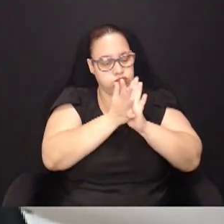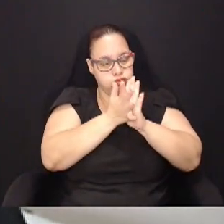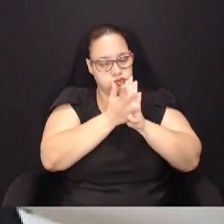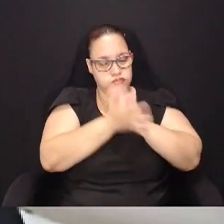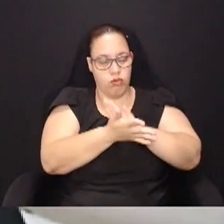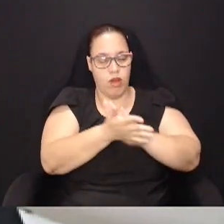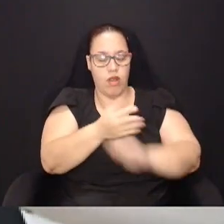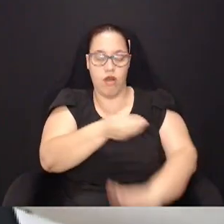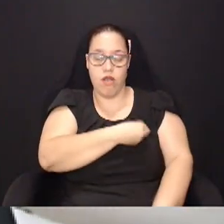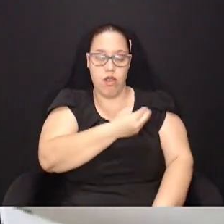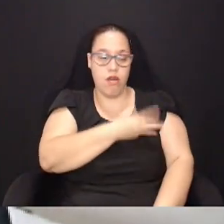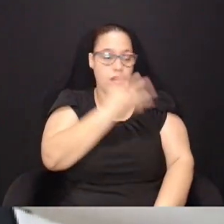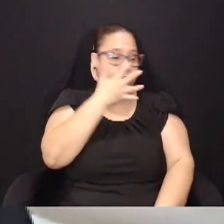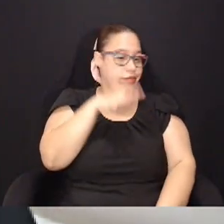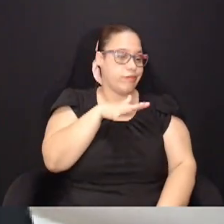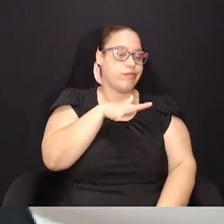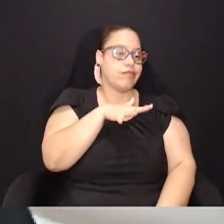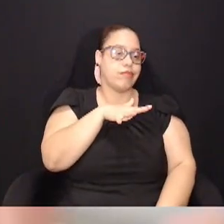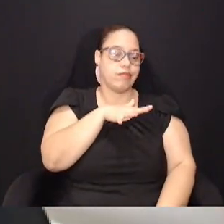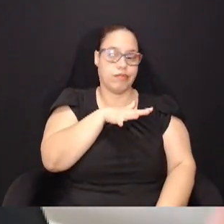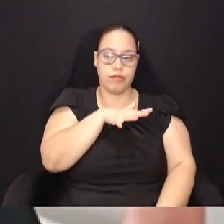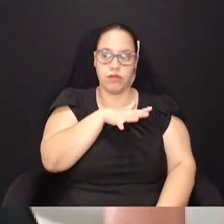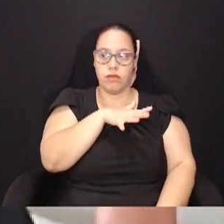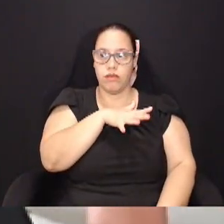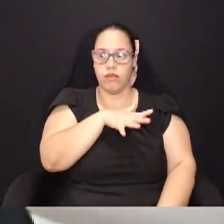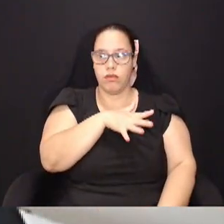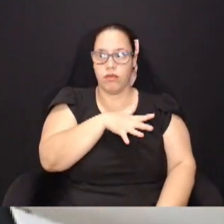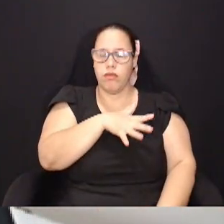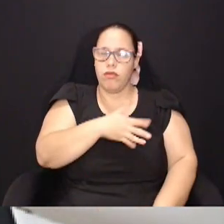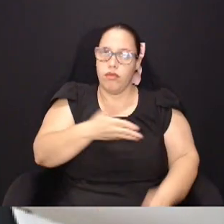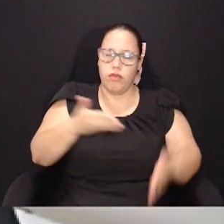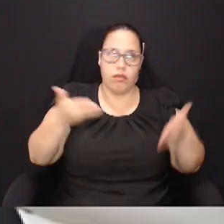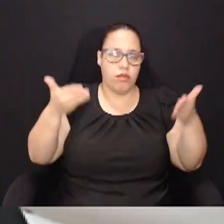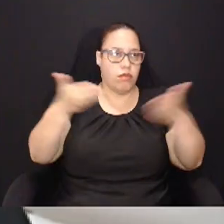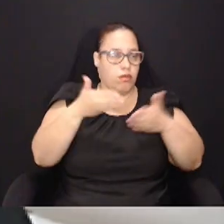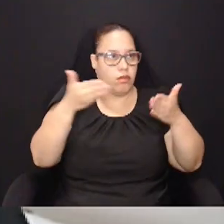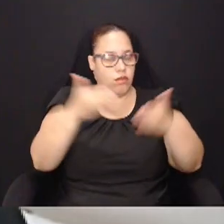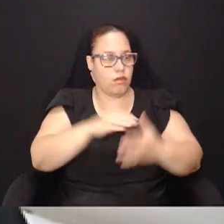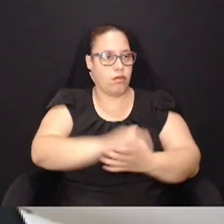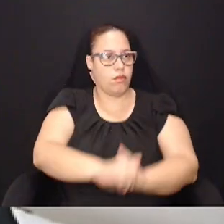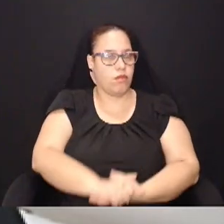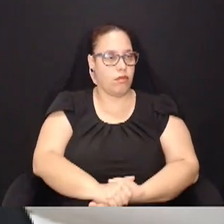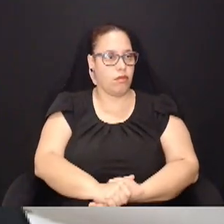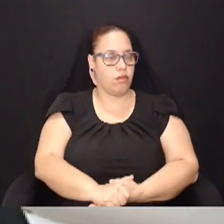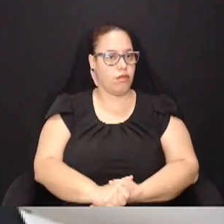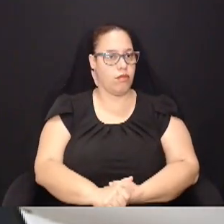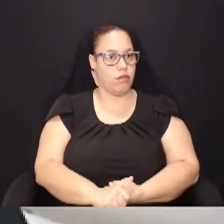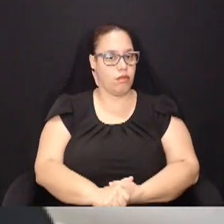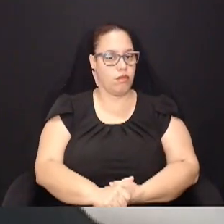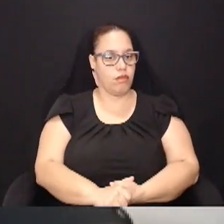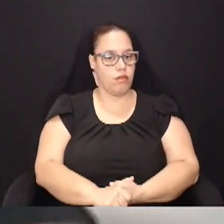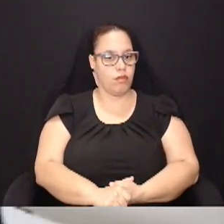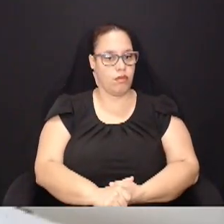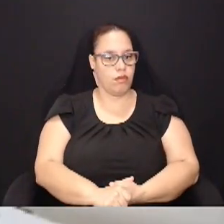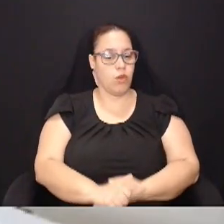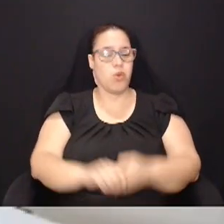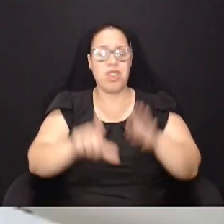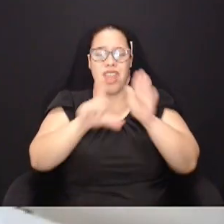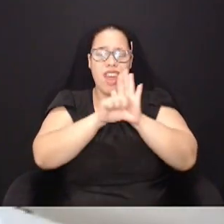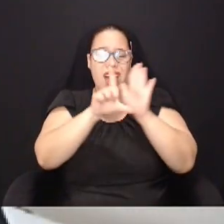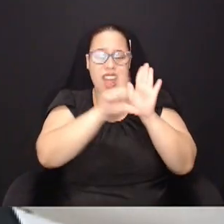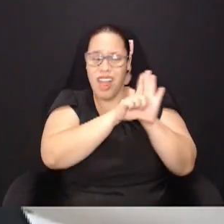Então, hoje, com tanta tecnologia que a gente tem, com tanta coisa com tantas leis,